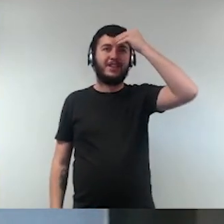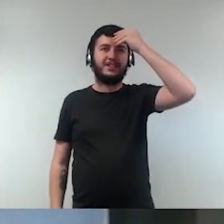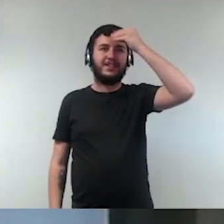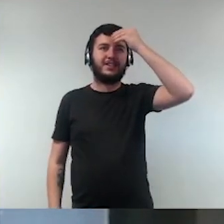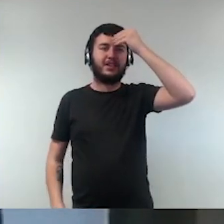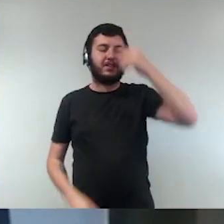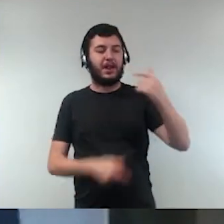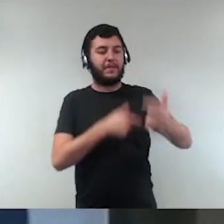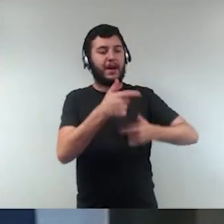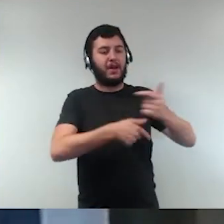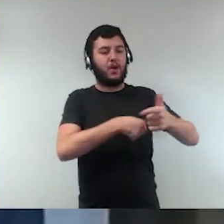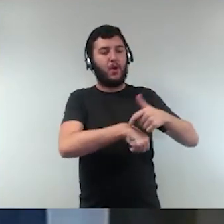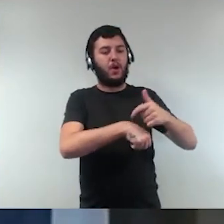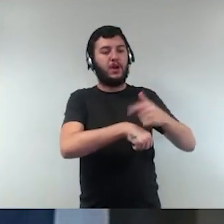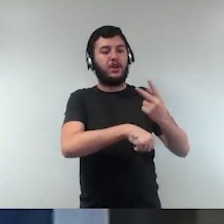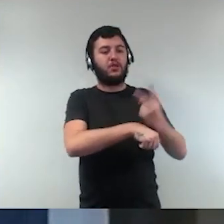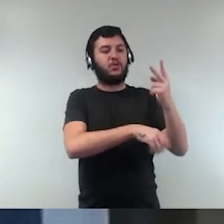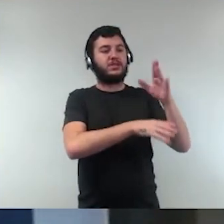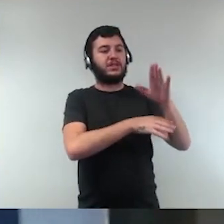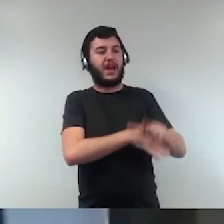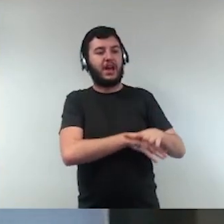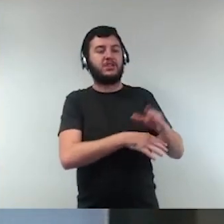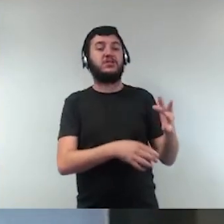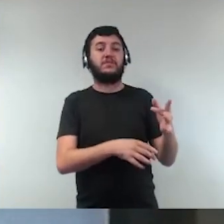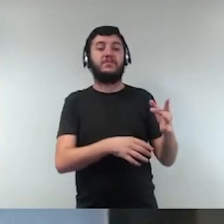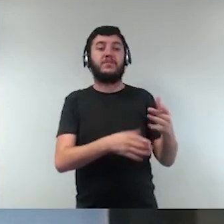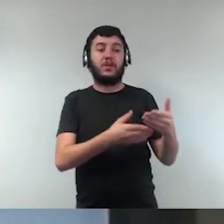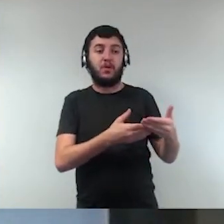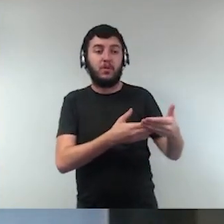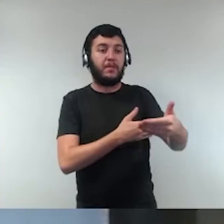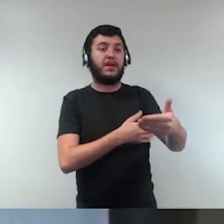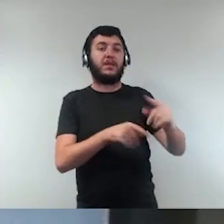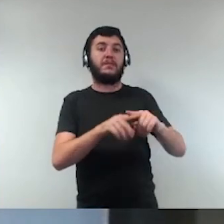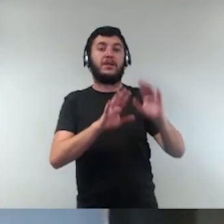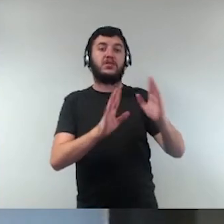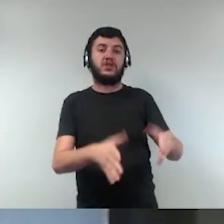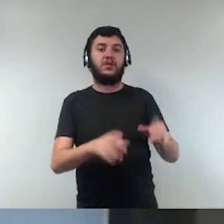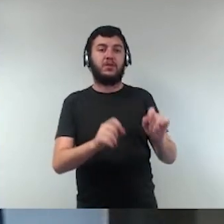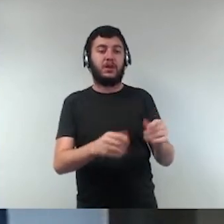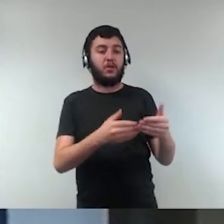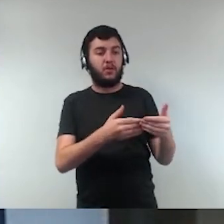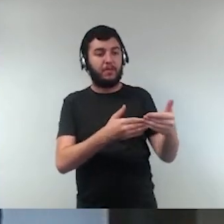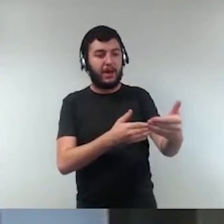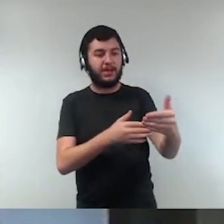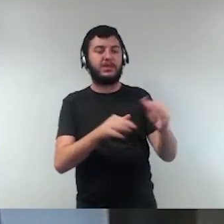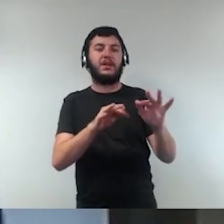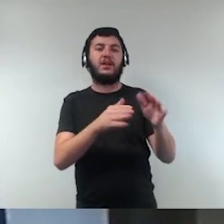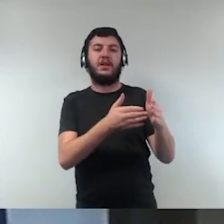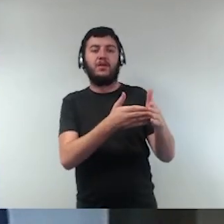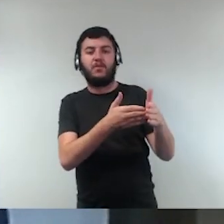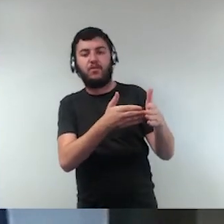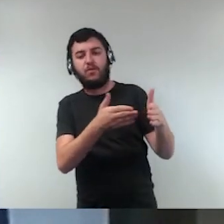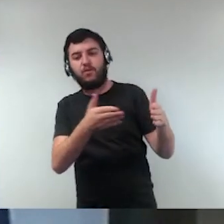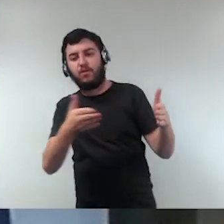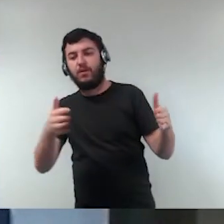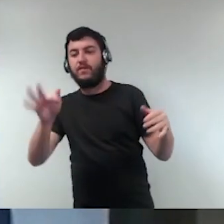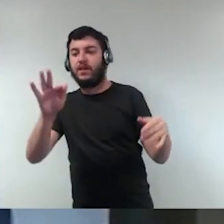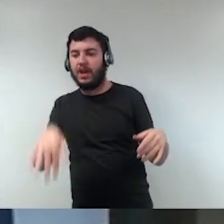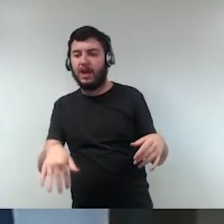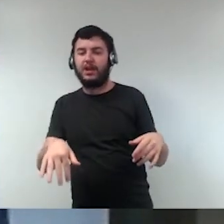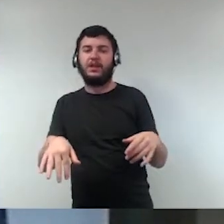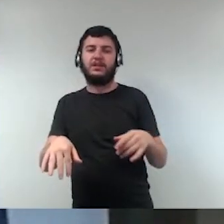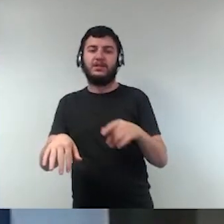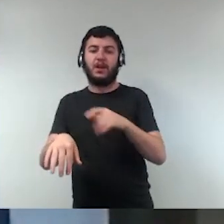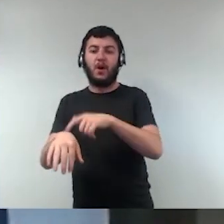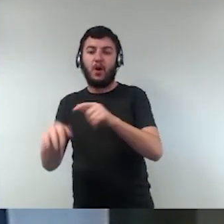horas, mas ele considera para início e finalização da contagem do prazo. Então, eu gostaria de ouvir os professores a respeito dessa questão e como